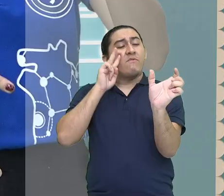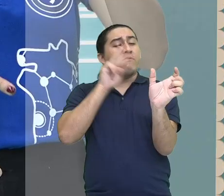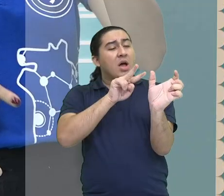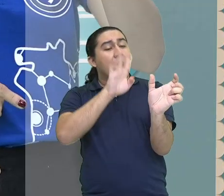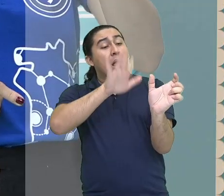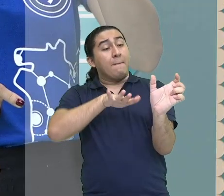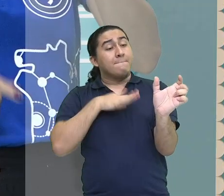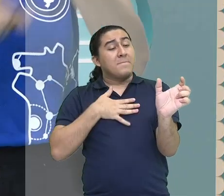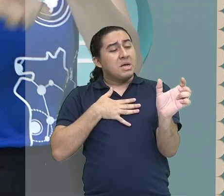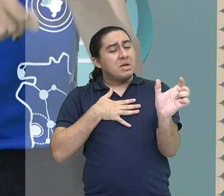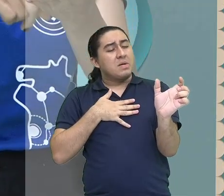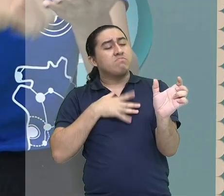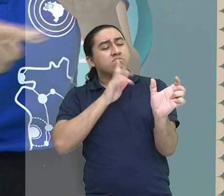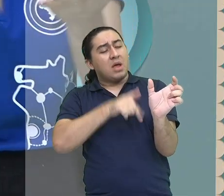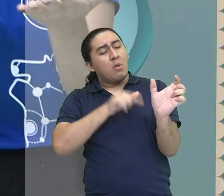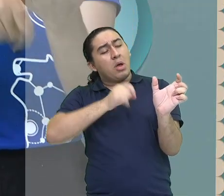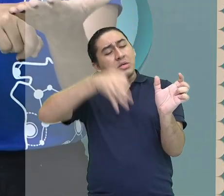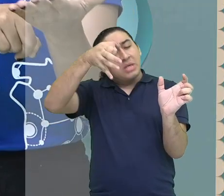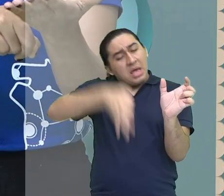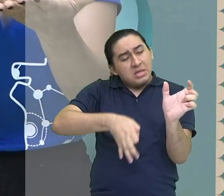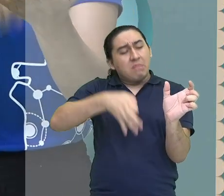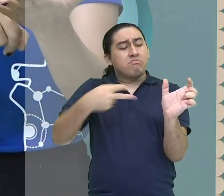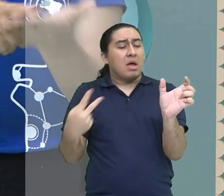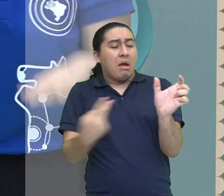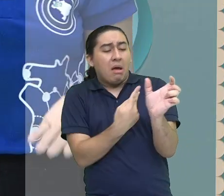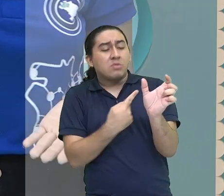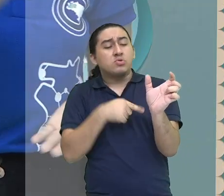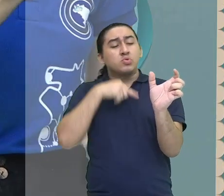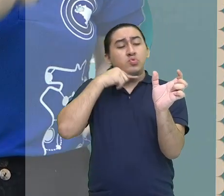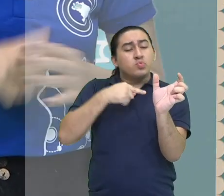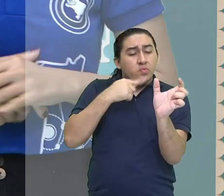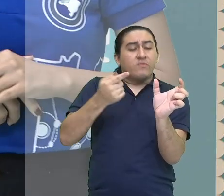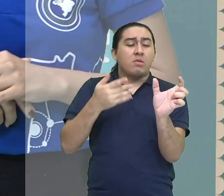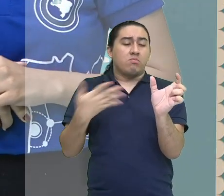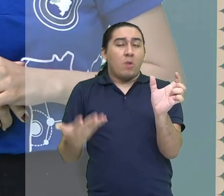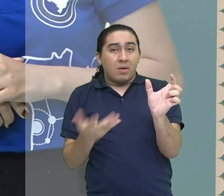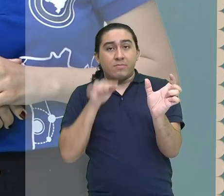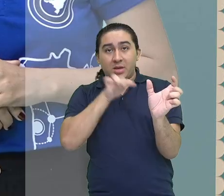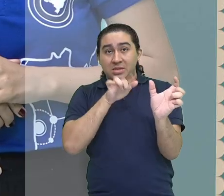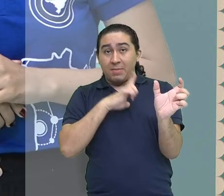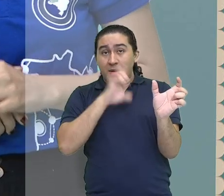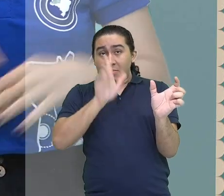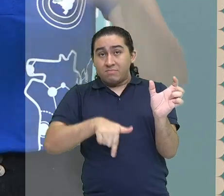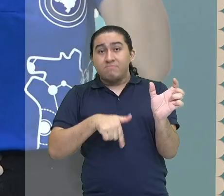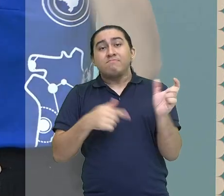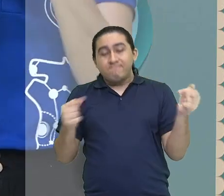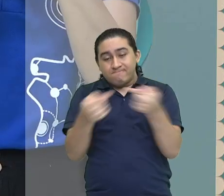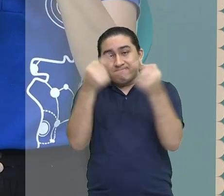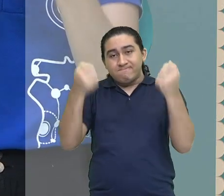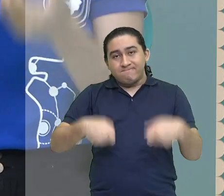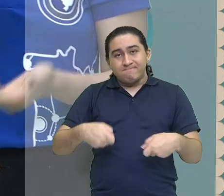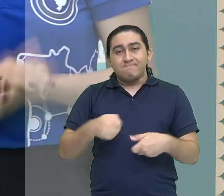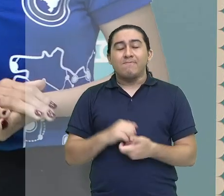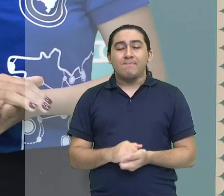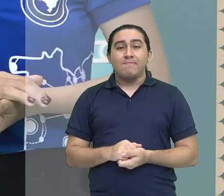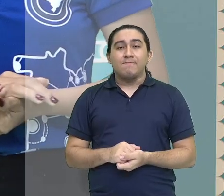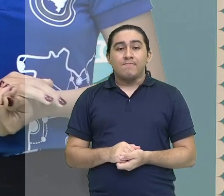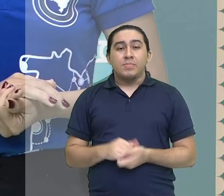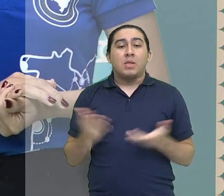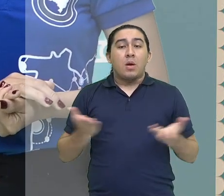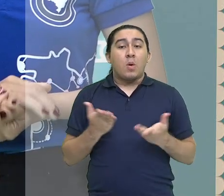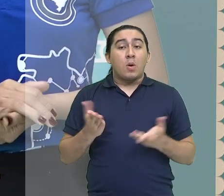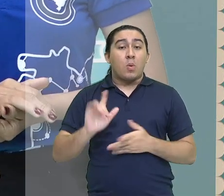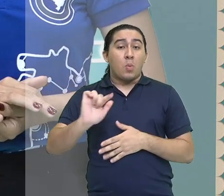verbo, é uma certeza? A palavra está expressando uma certeza? Então, nós temos o modo indicativo, por exemplo. Tá bom? Vamos ao